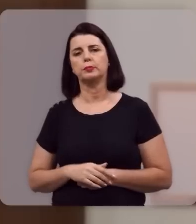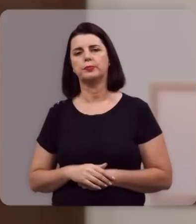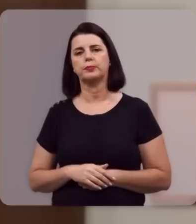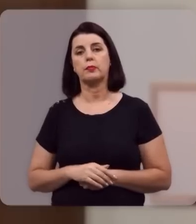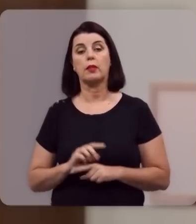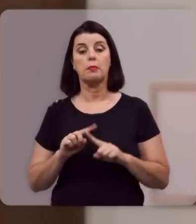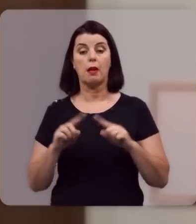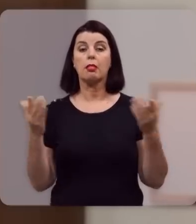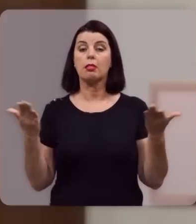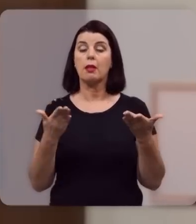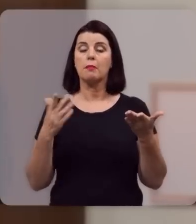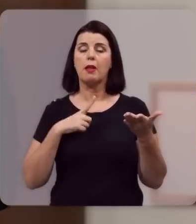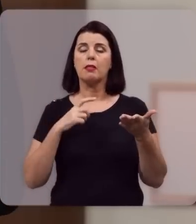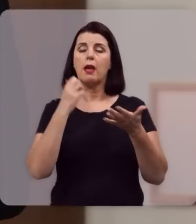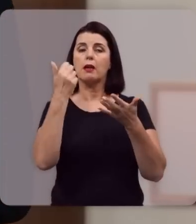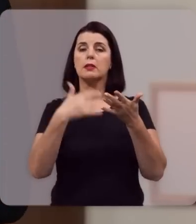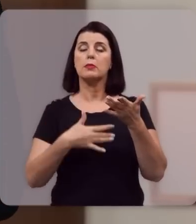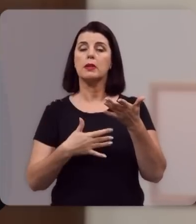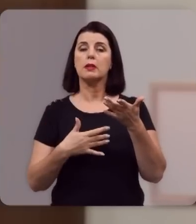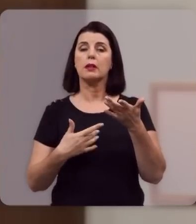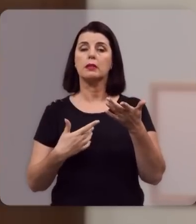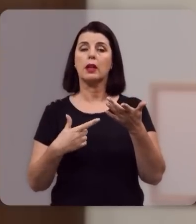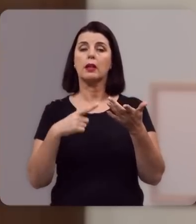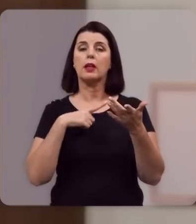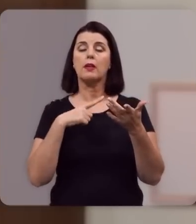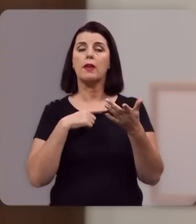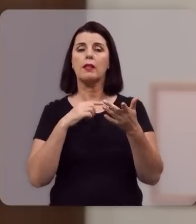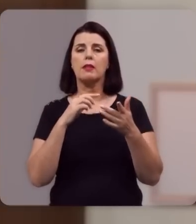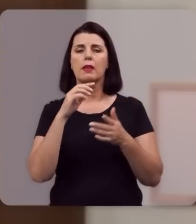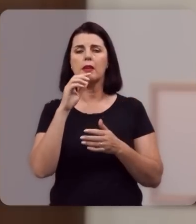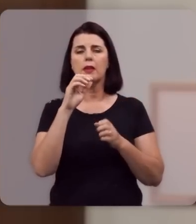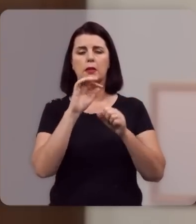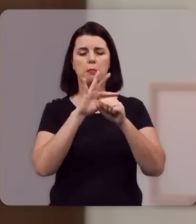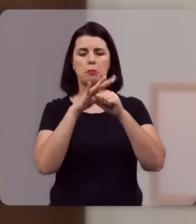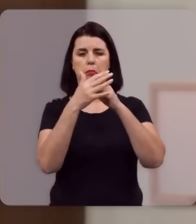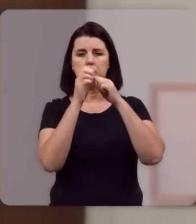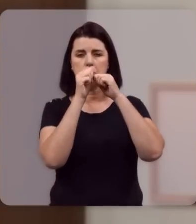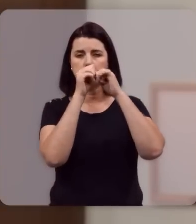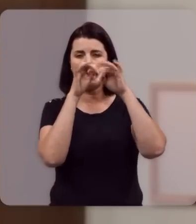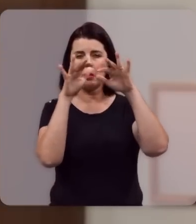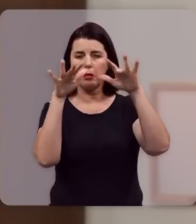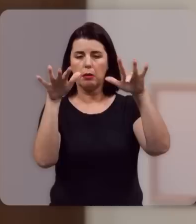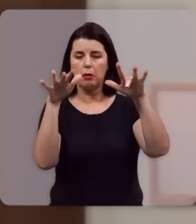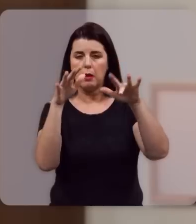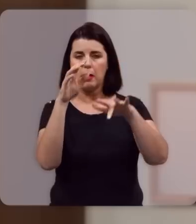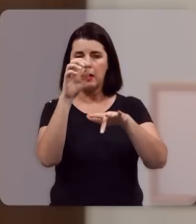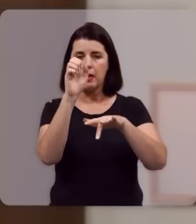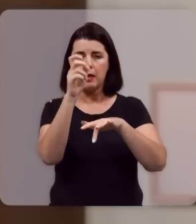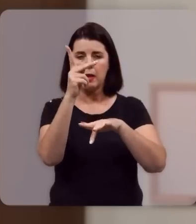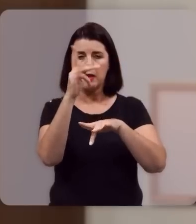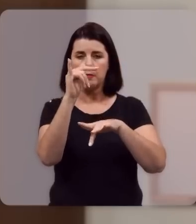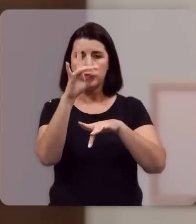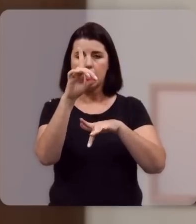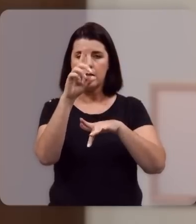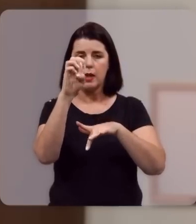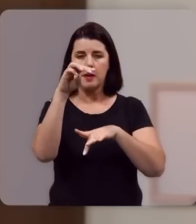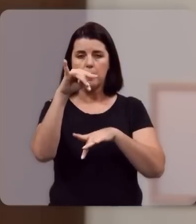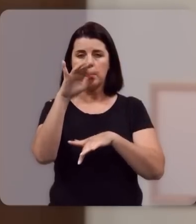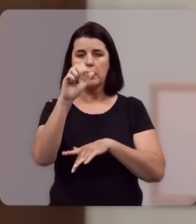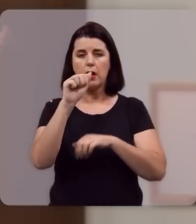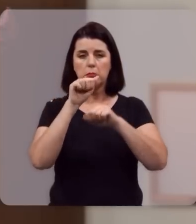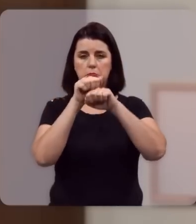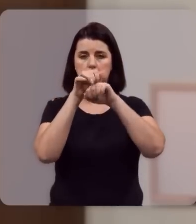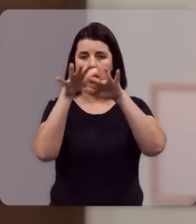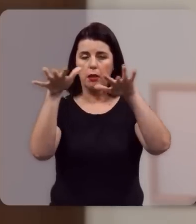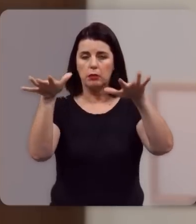Mas também há aqui a descrição de que haverá epidemias. O mundo sempre foi assolado por epidemias, como a peste negra,